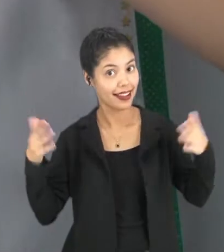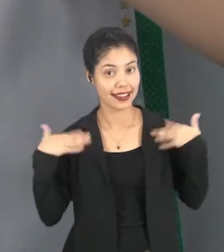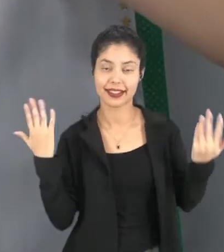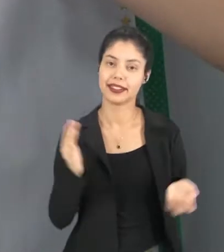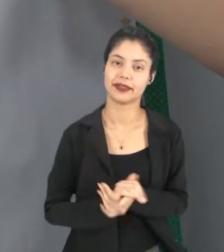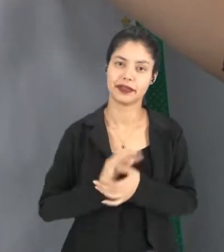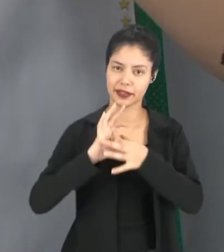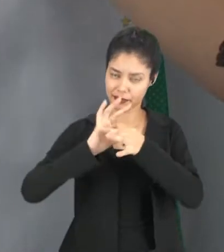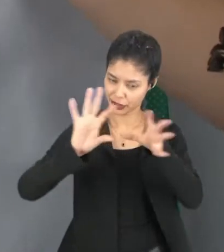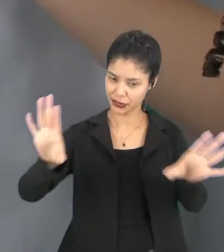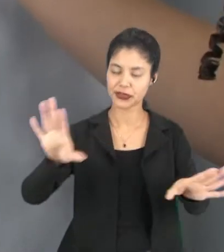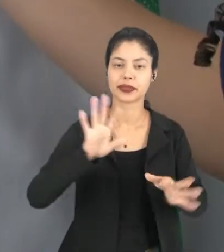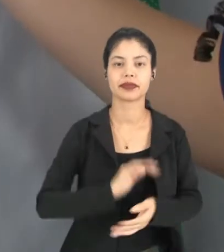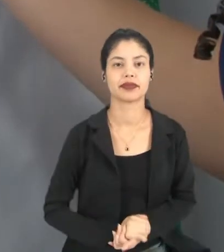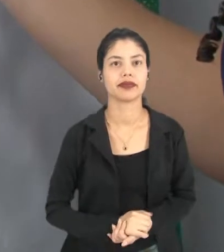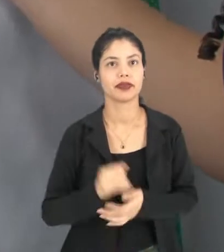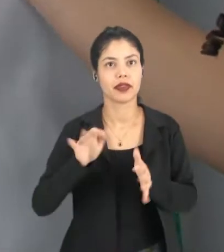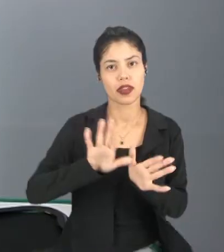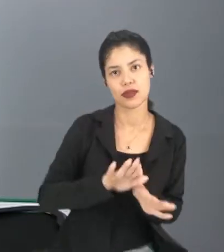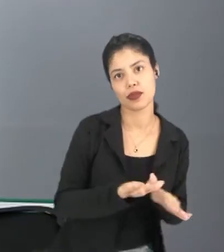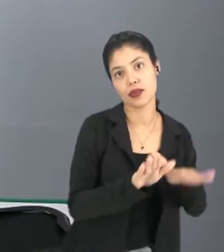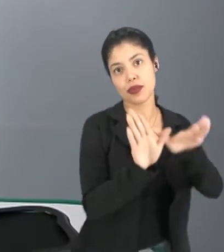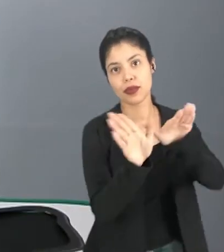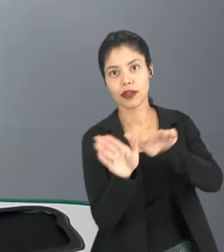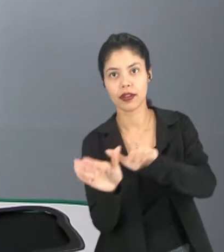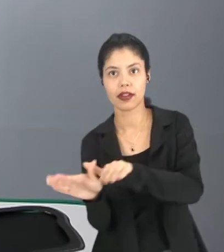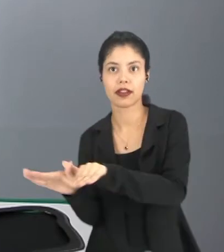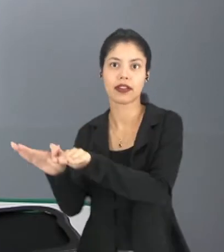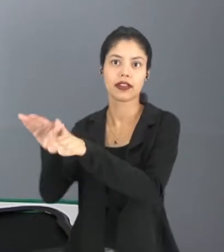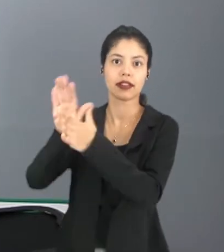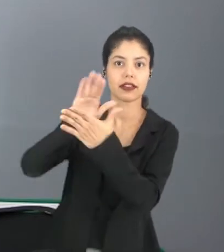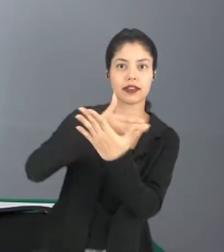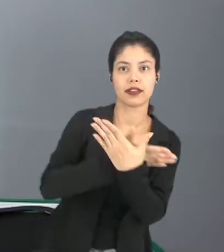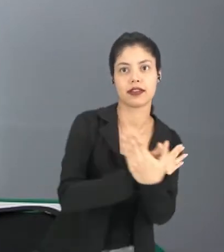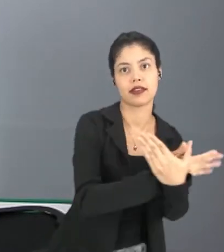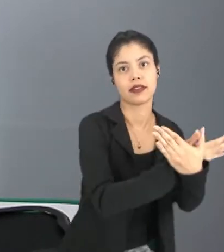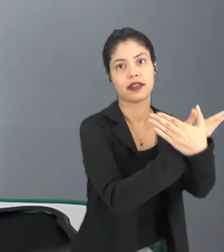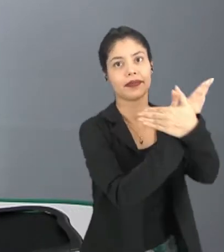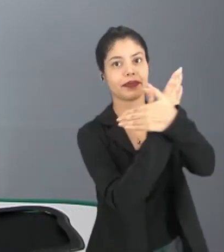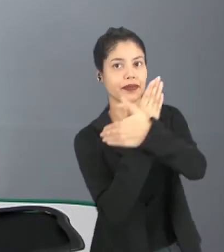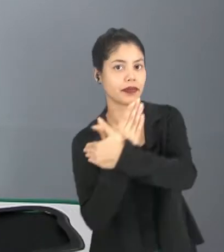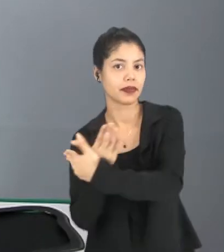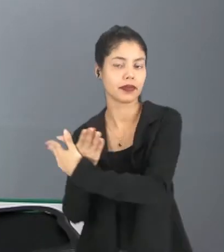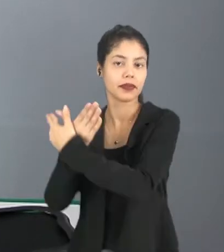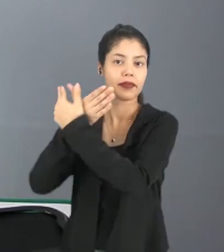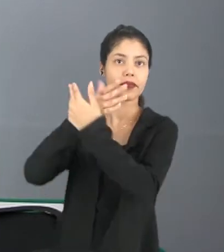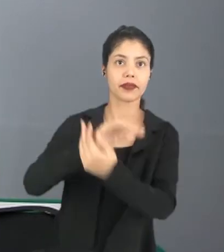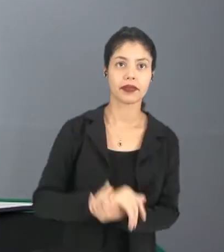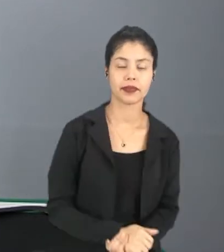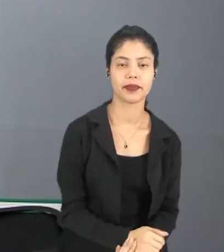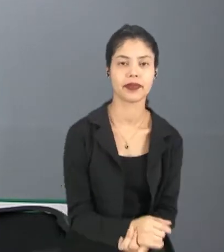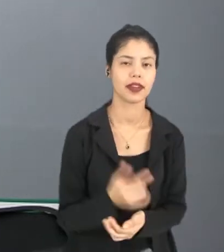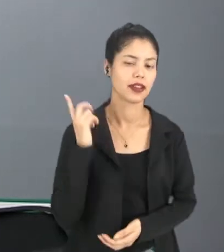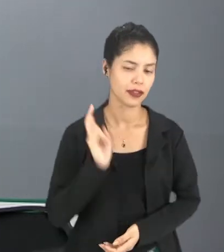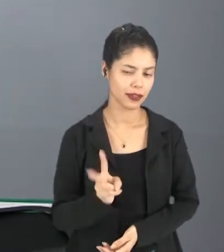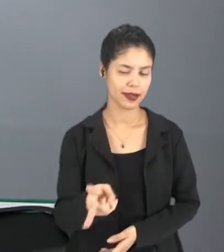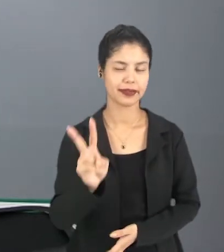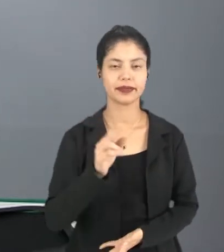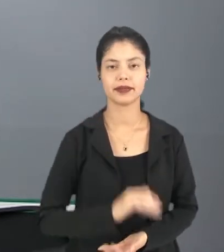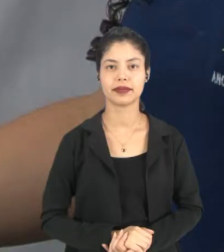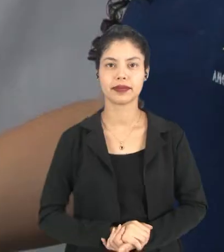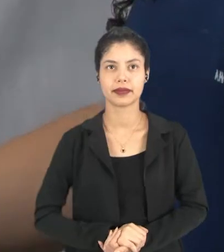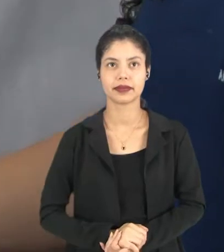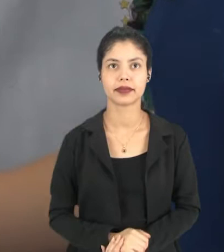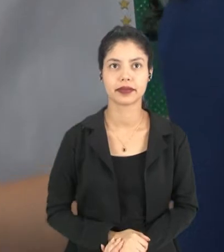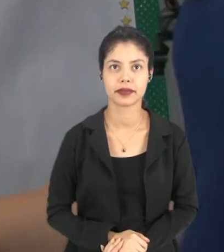em liberdade, voando pelo céu. São francas. Vamos continuar, vamos lá.